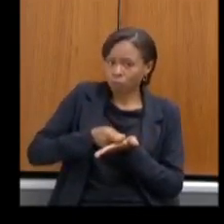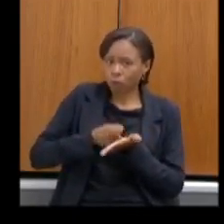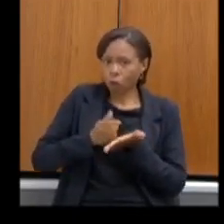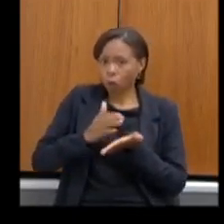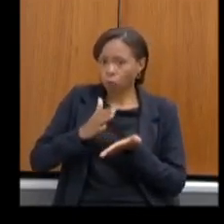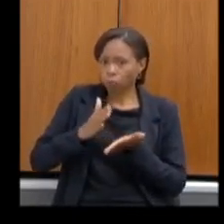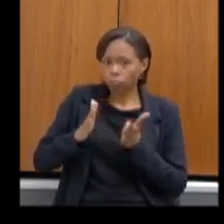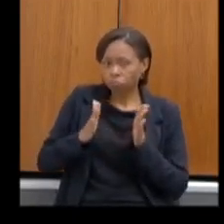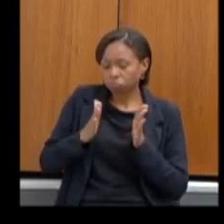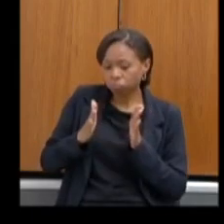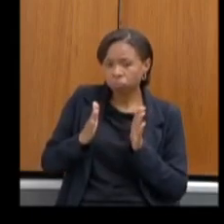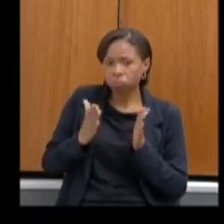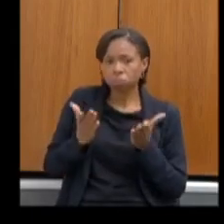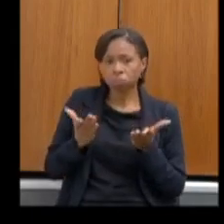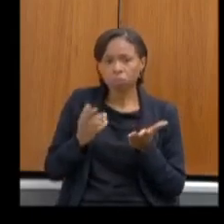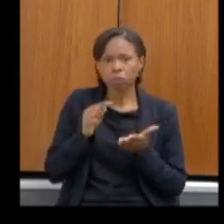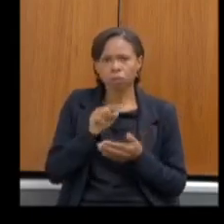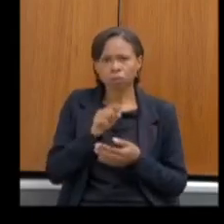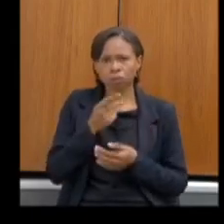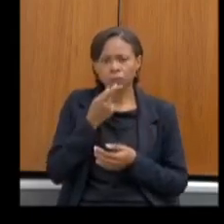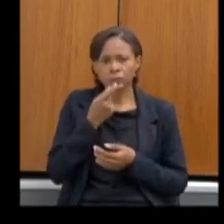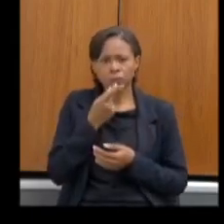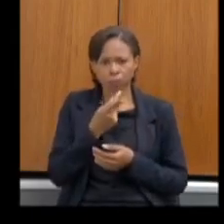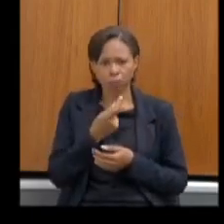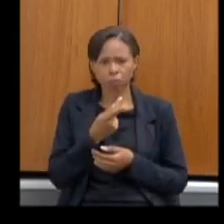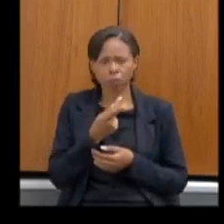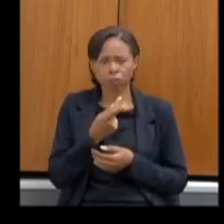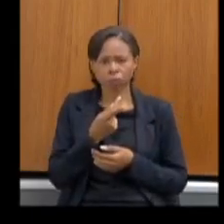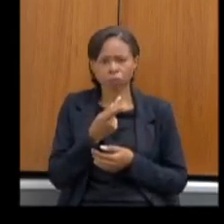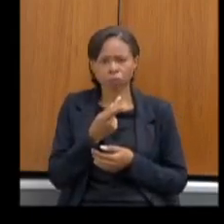aqui ó aí